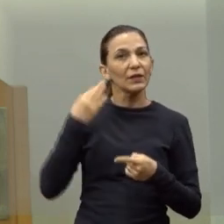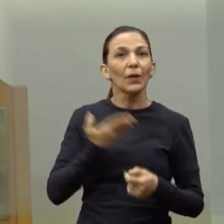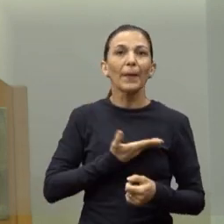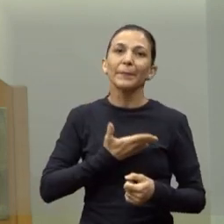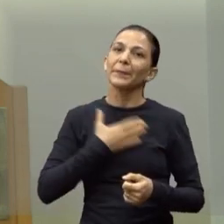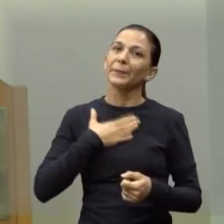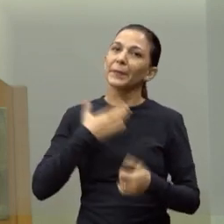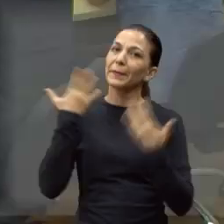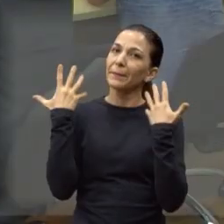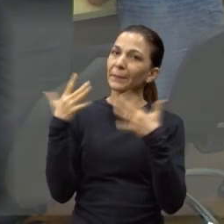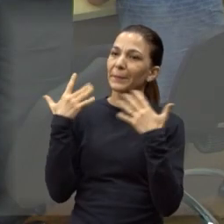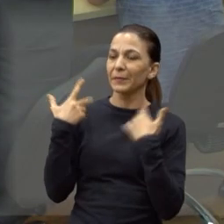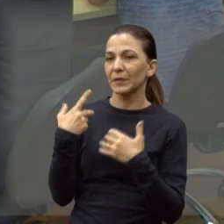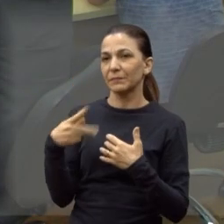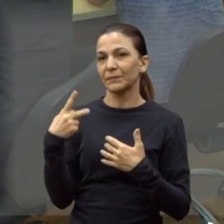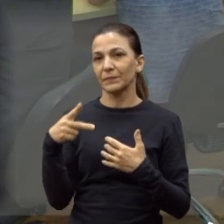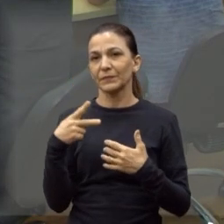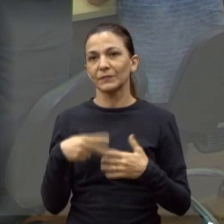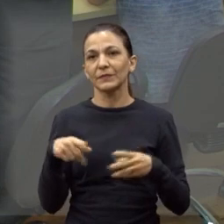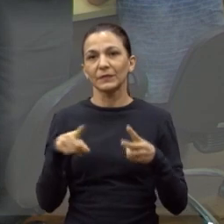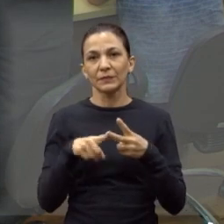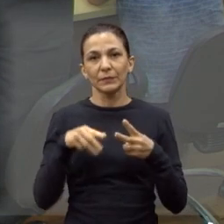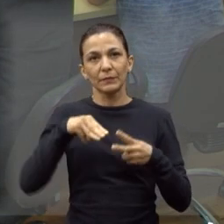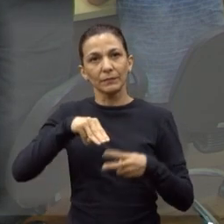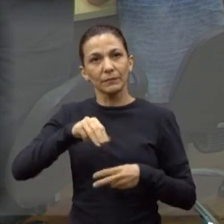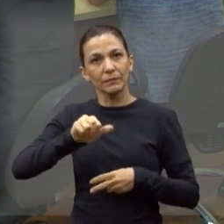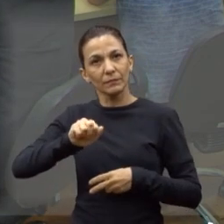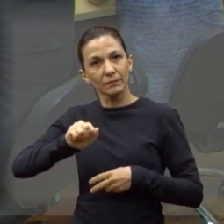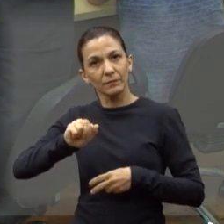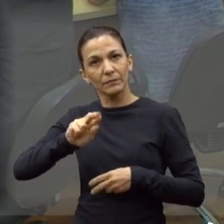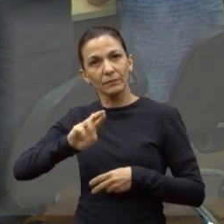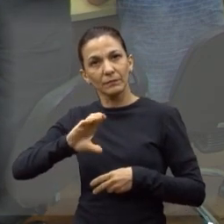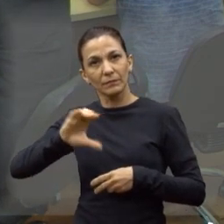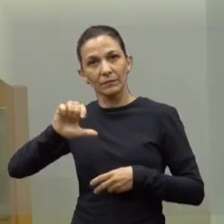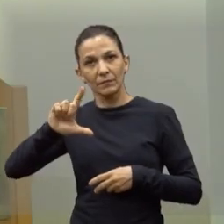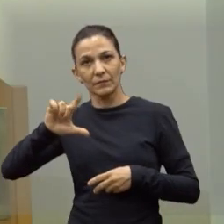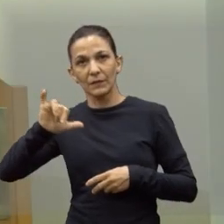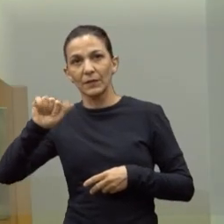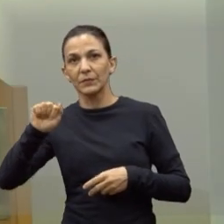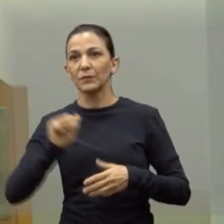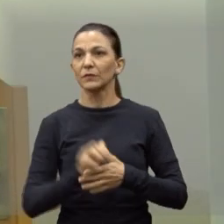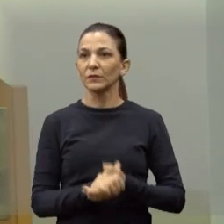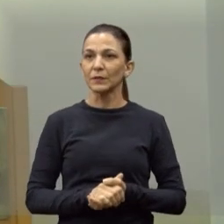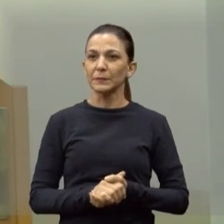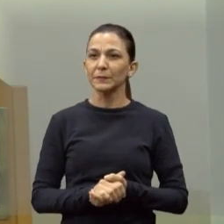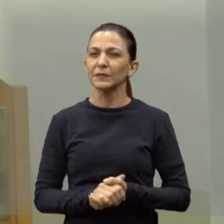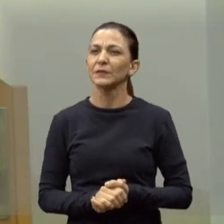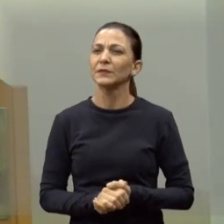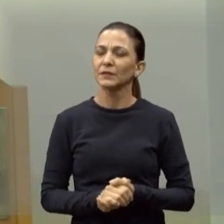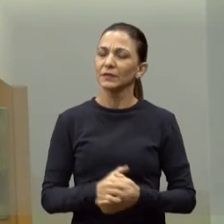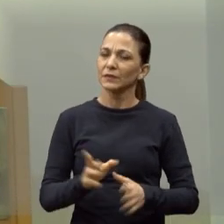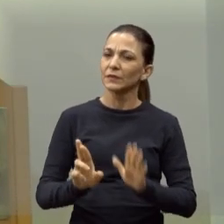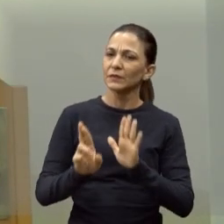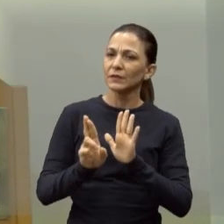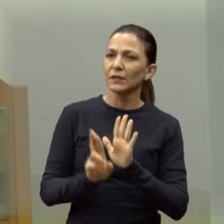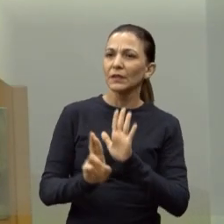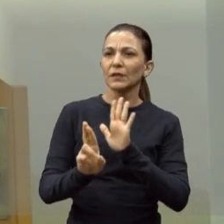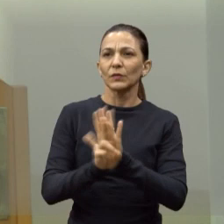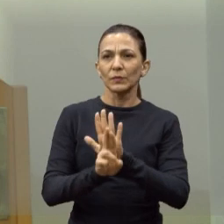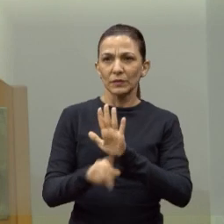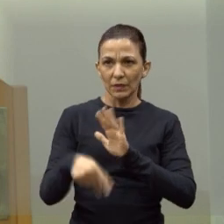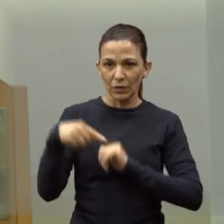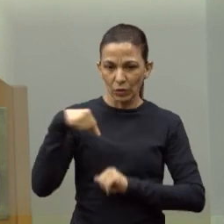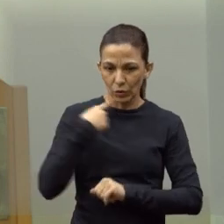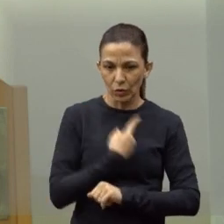é minha amiga parabéns viu a Marceli que a gente tem muito apreço também que vai nos representar muito bem Com certeza agora